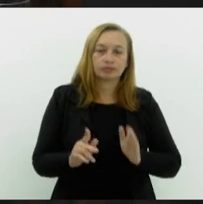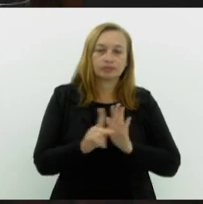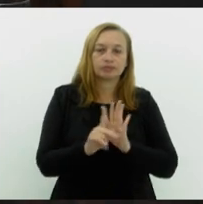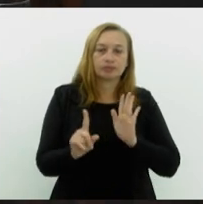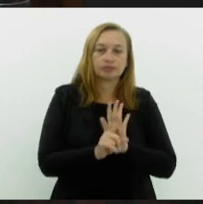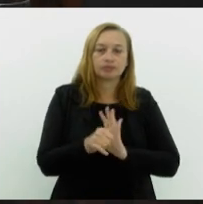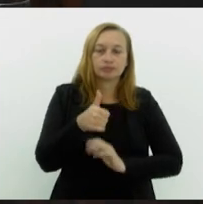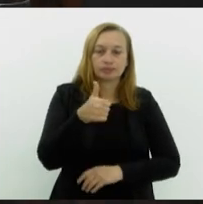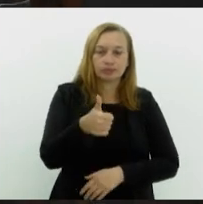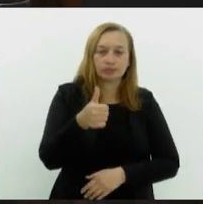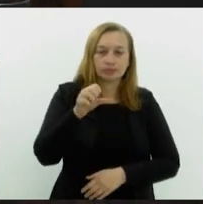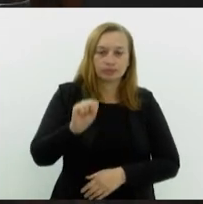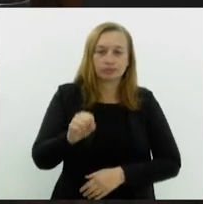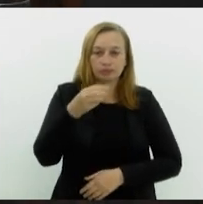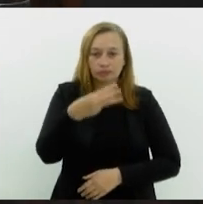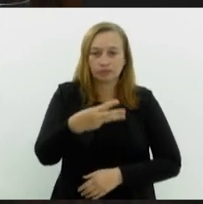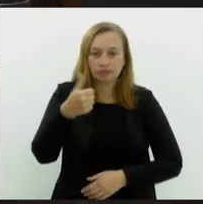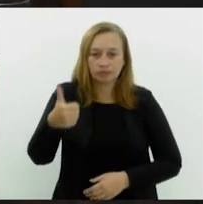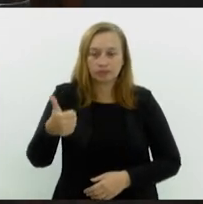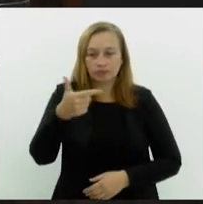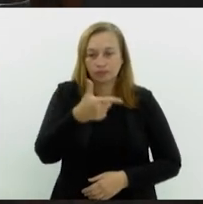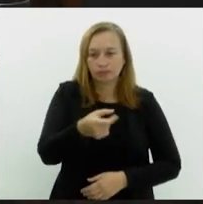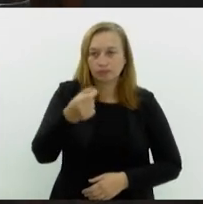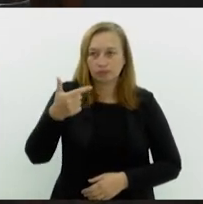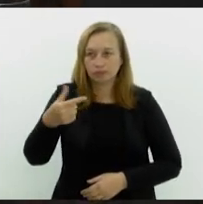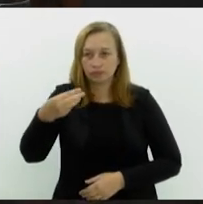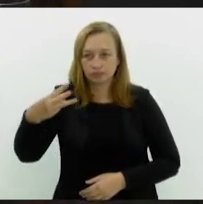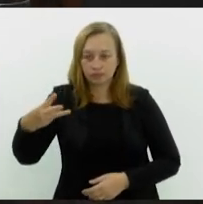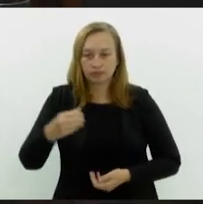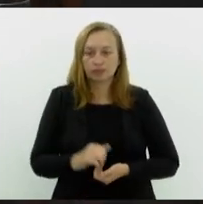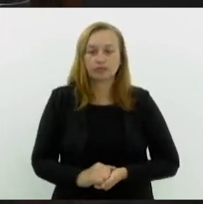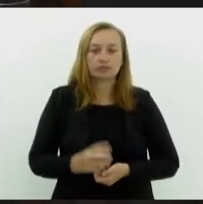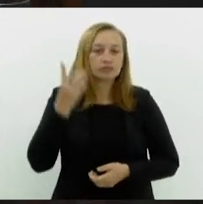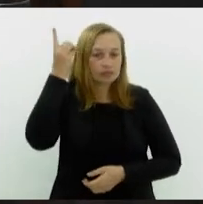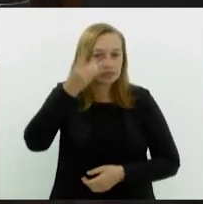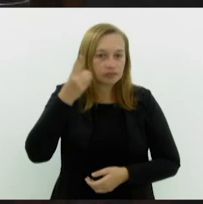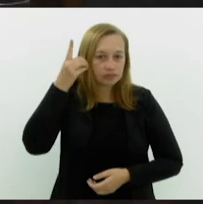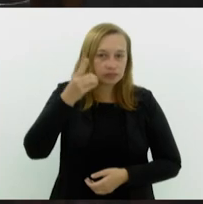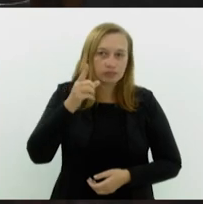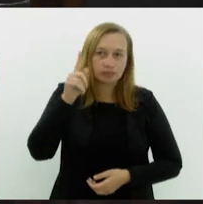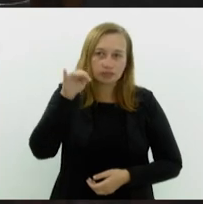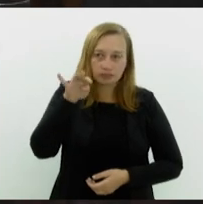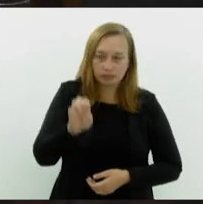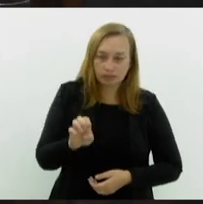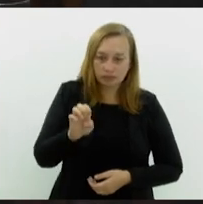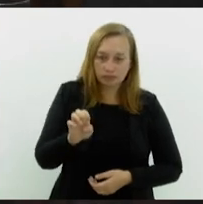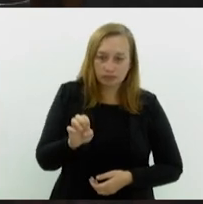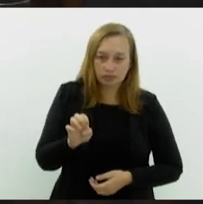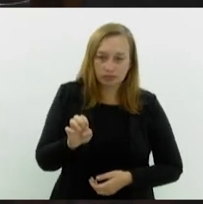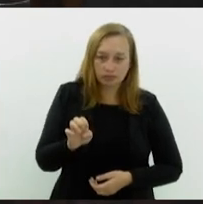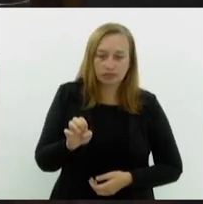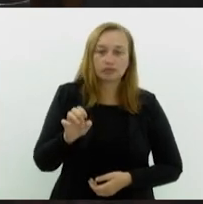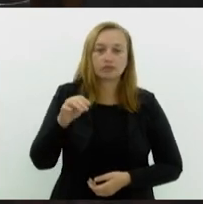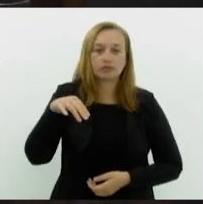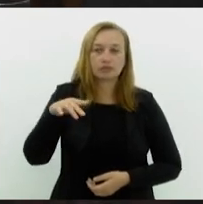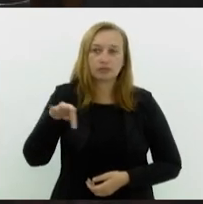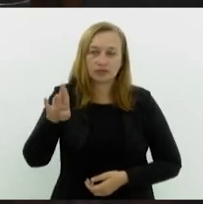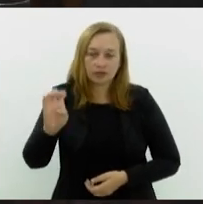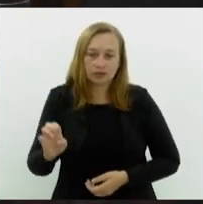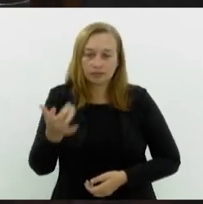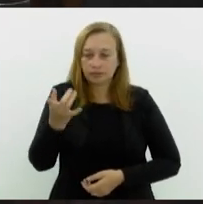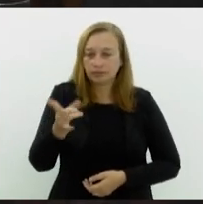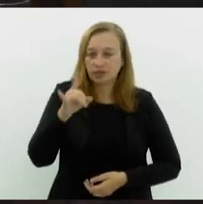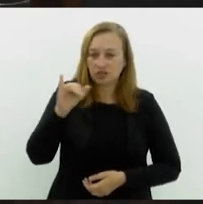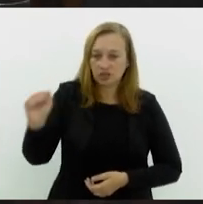projeto de lei número 1831, de autoria dos deputados Guilherme Delaroli e Índia